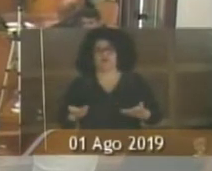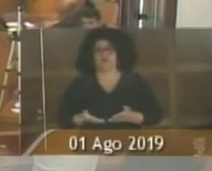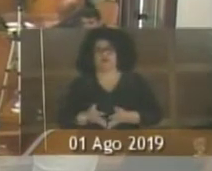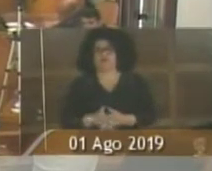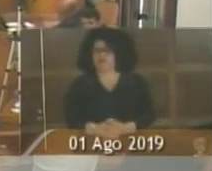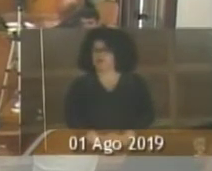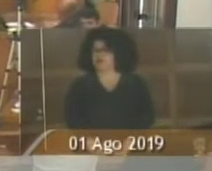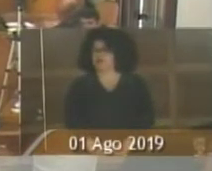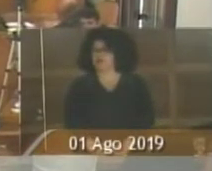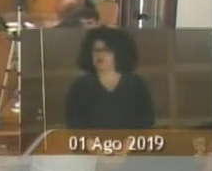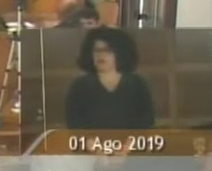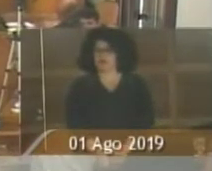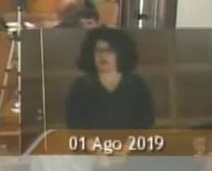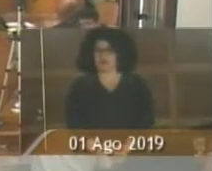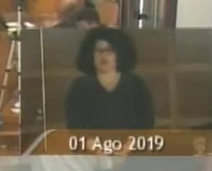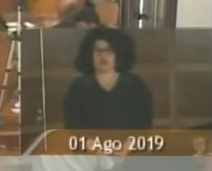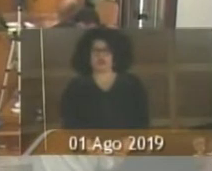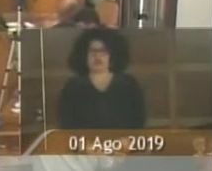Caraca.